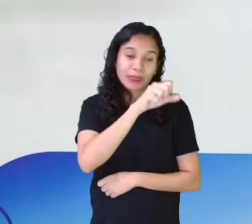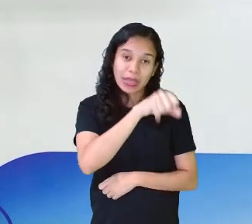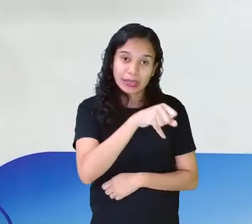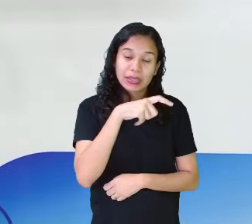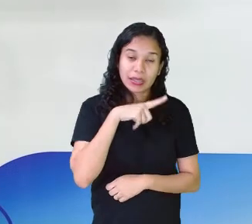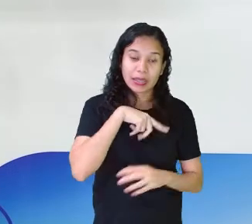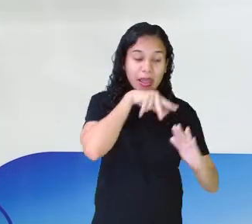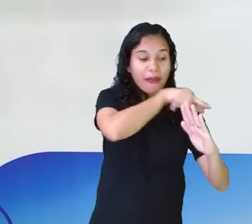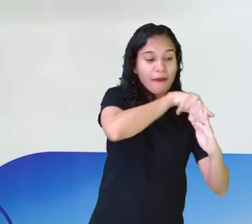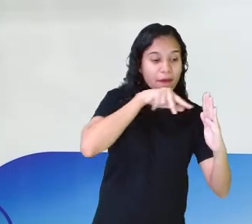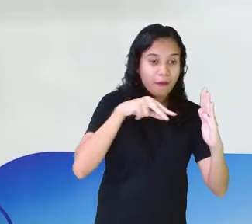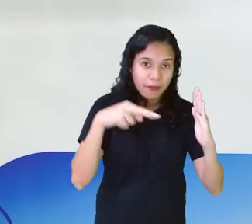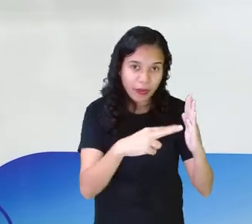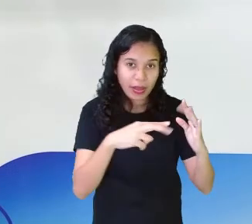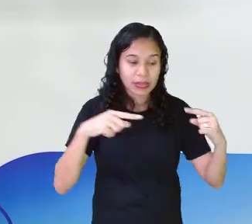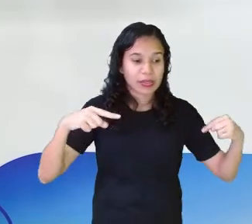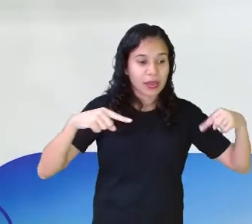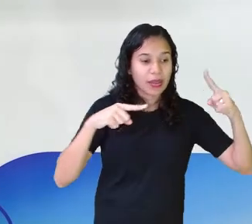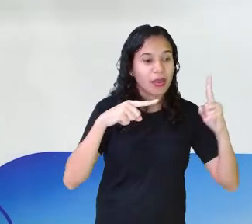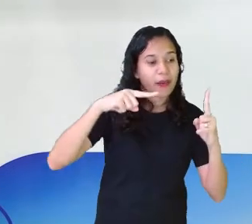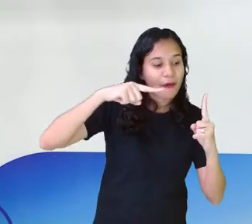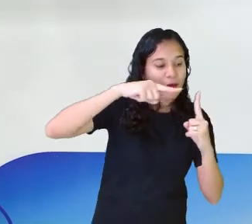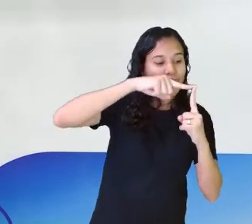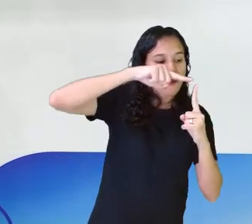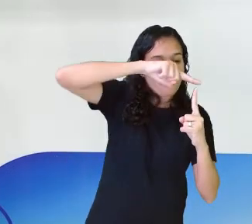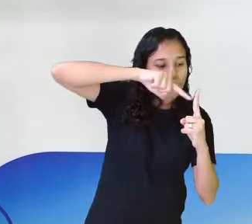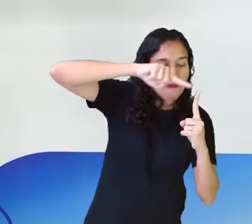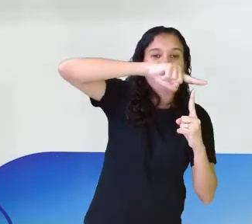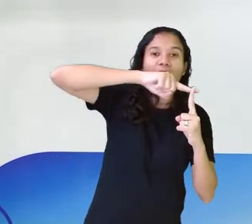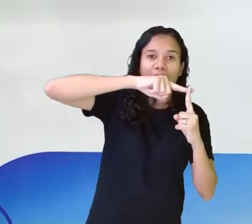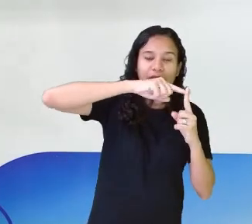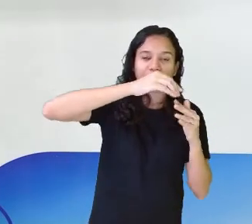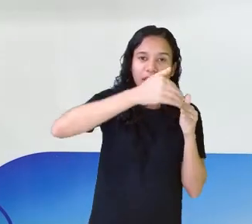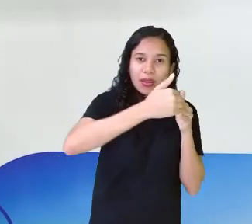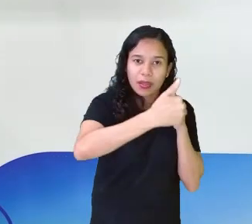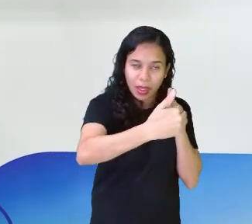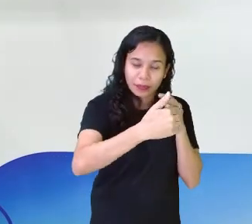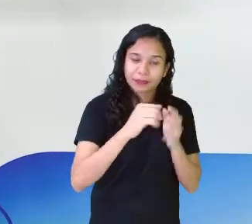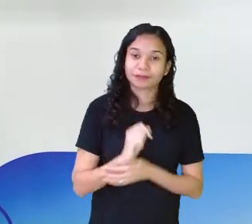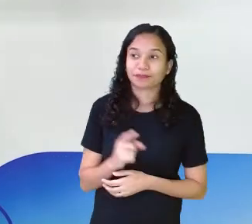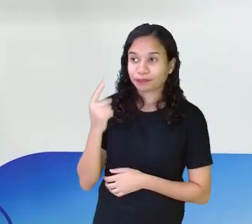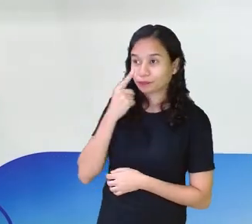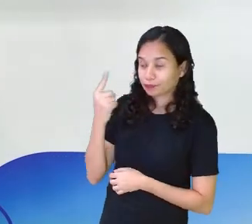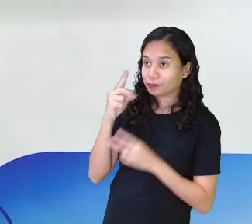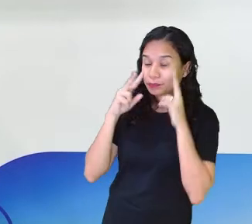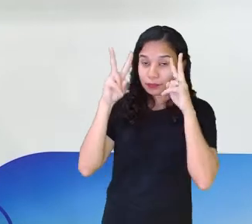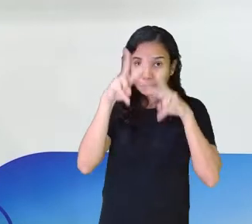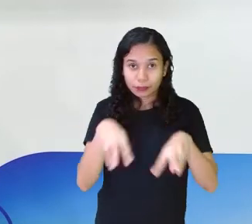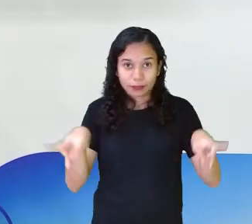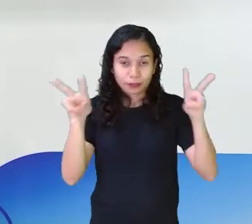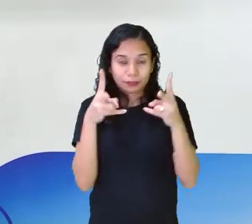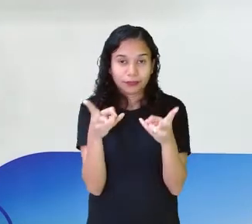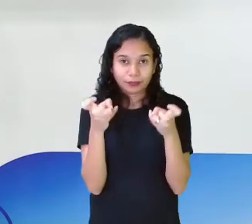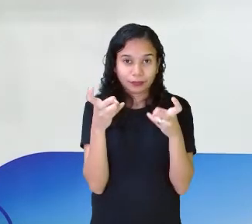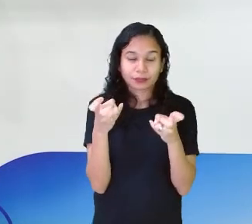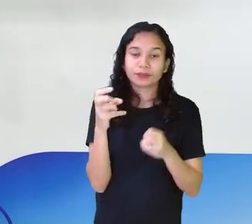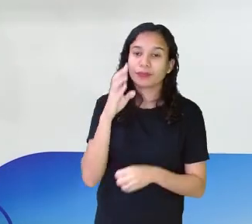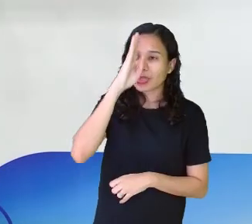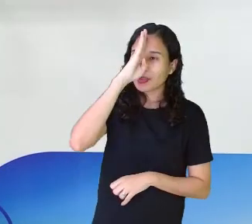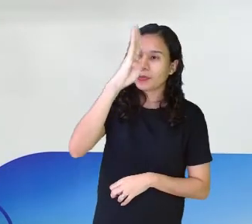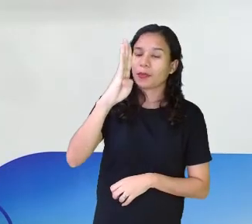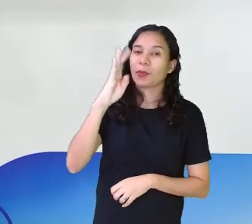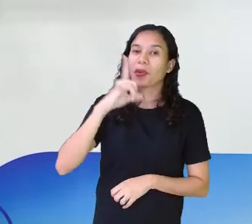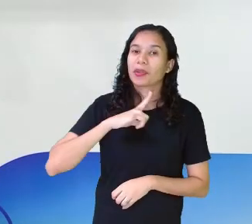têm faces, vértices e arestas. Esse daqui eu só trouxe para vocês identificarem, né?